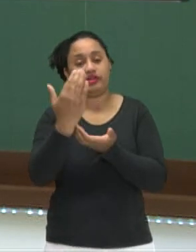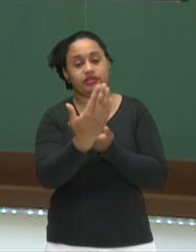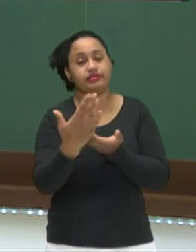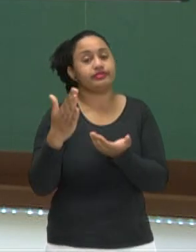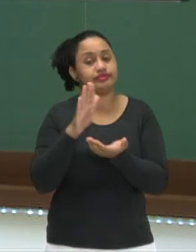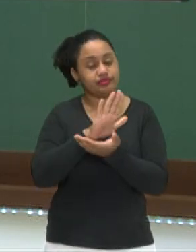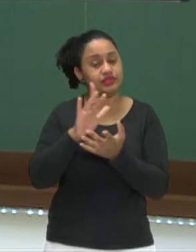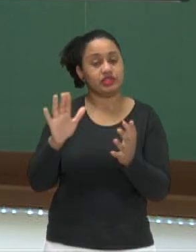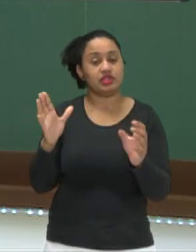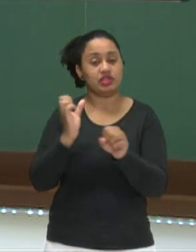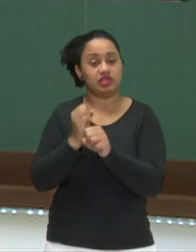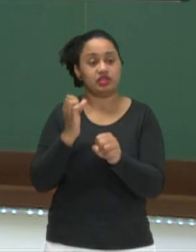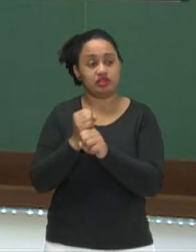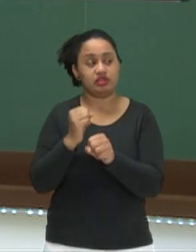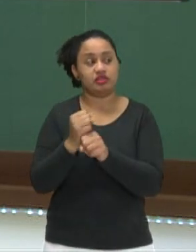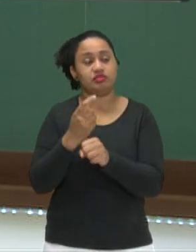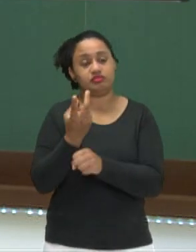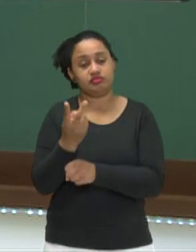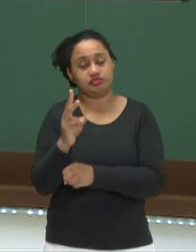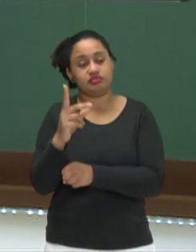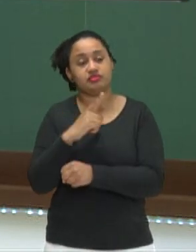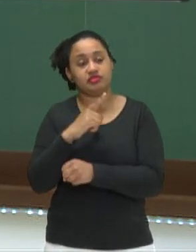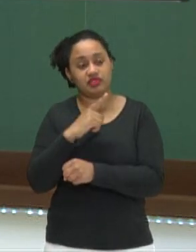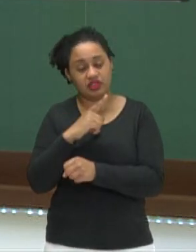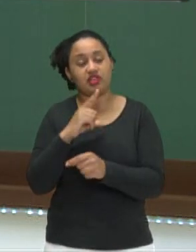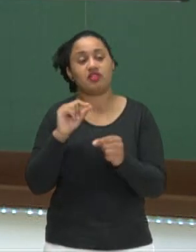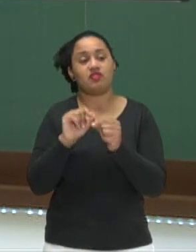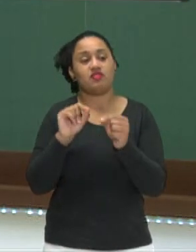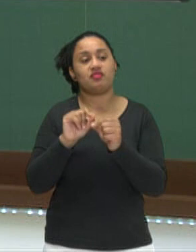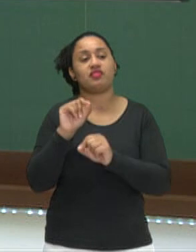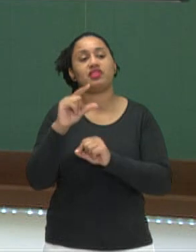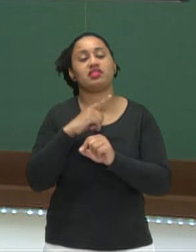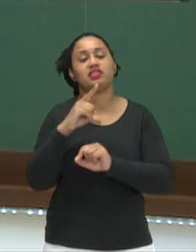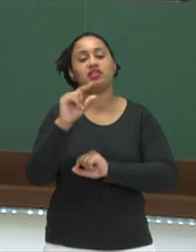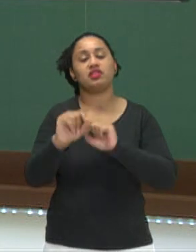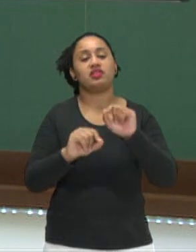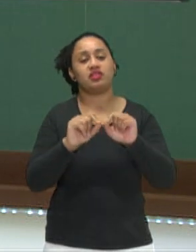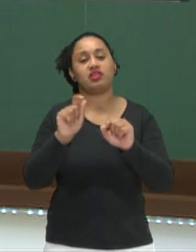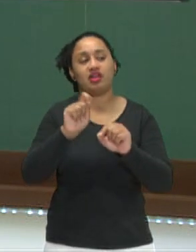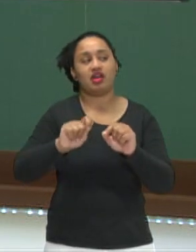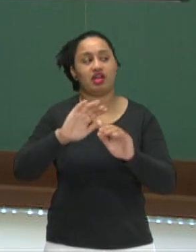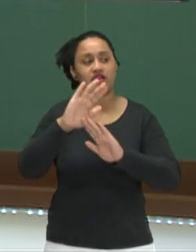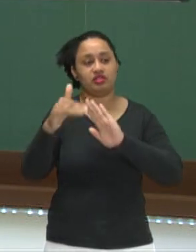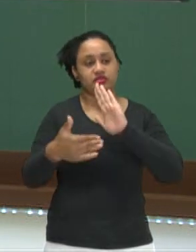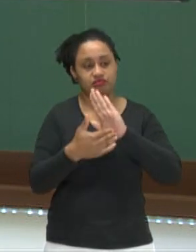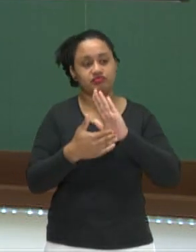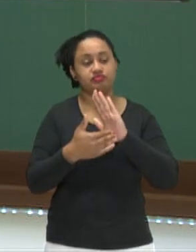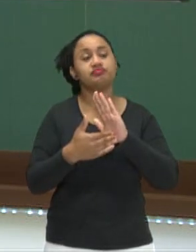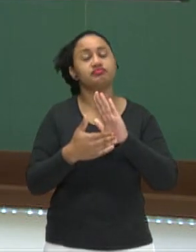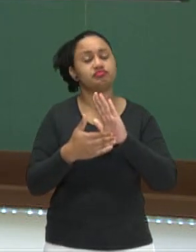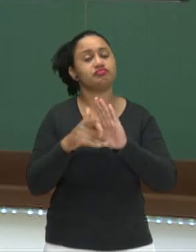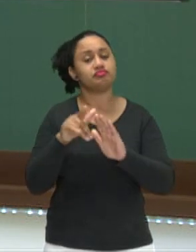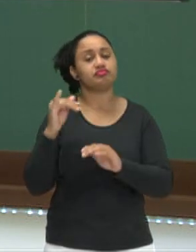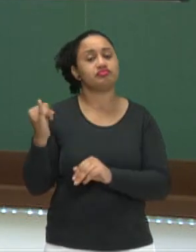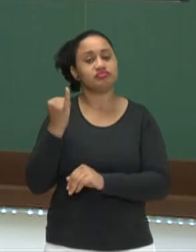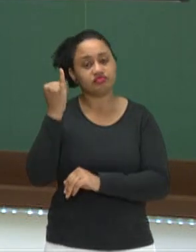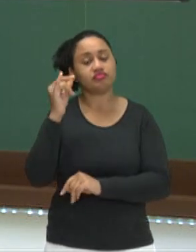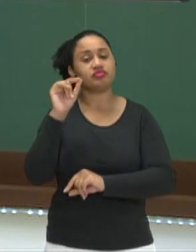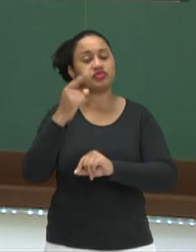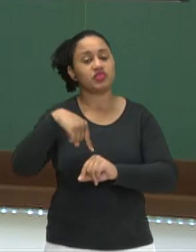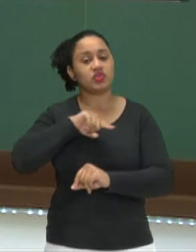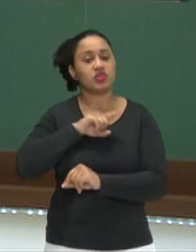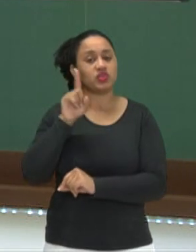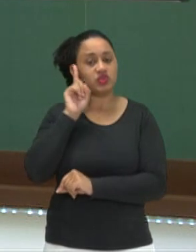A soma dessas duas componentes vão dar o que a gente chama de área total. Isso é muito importante no